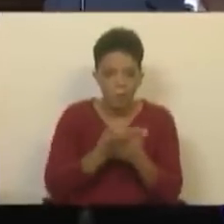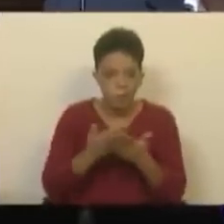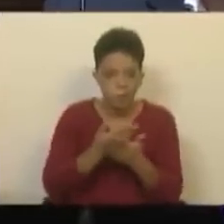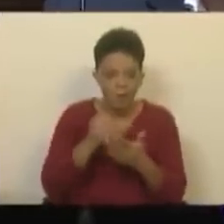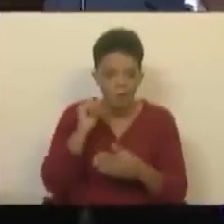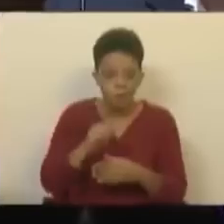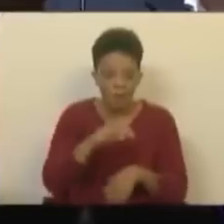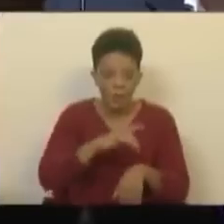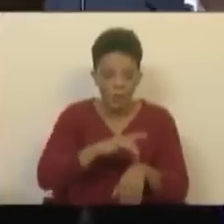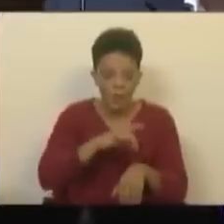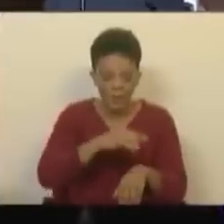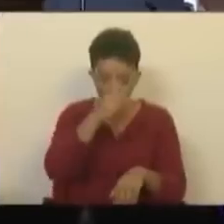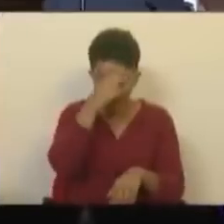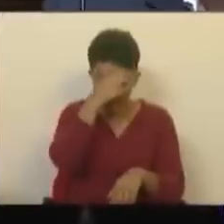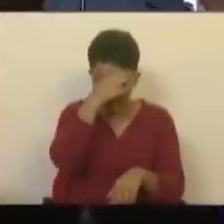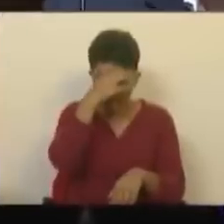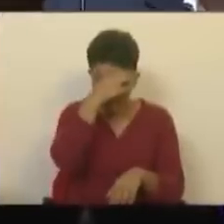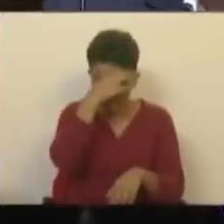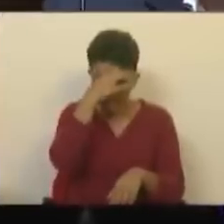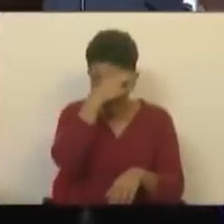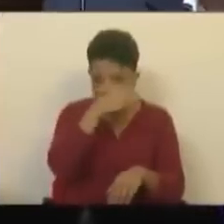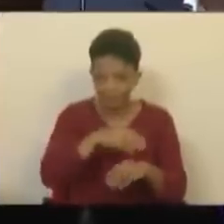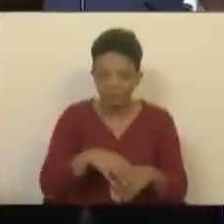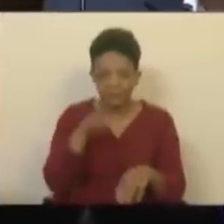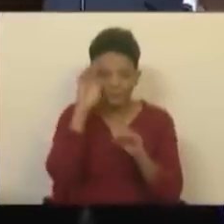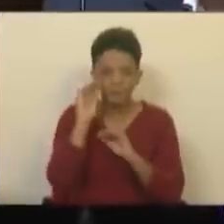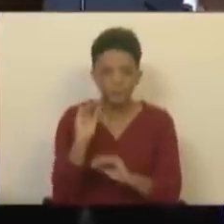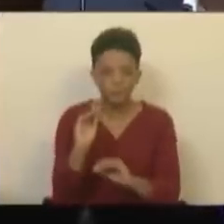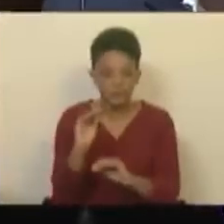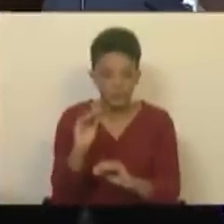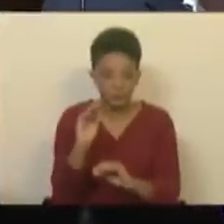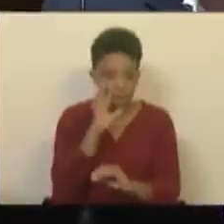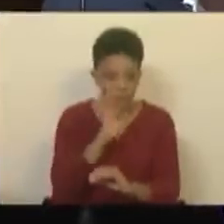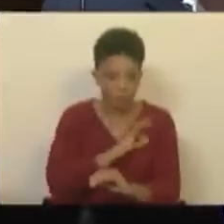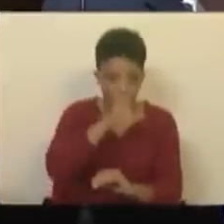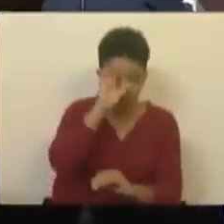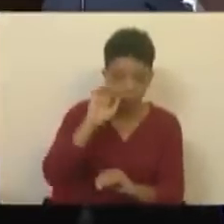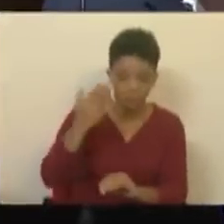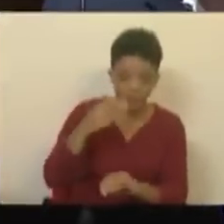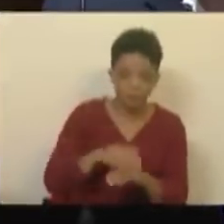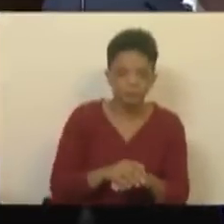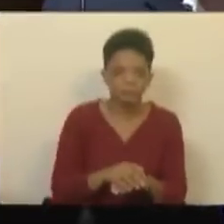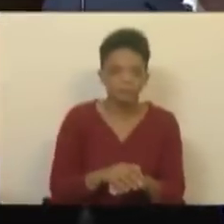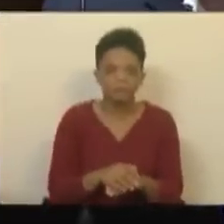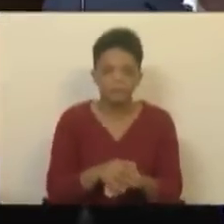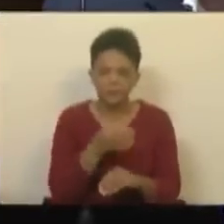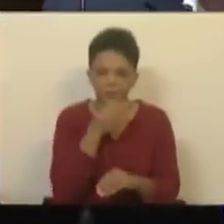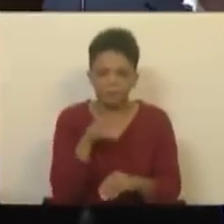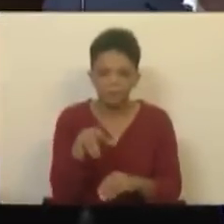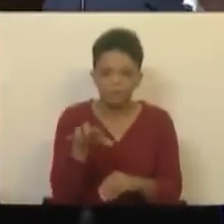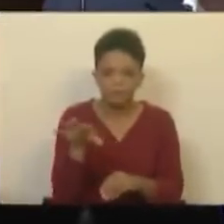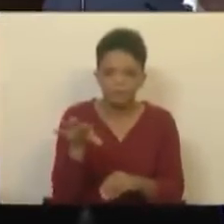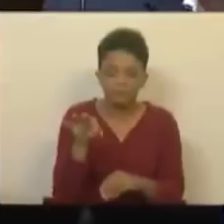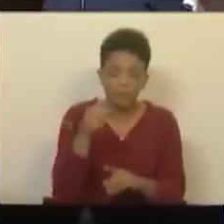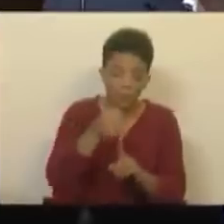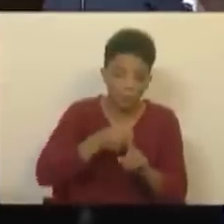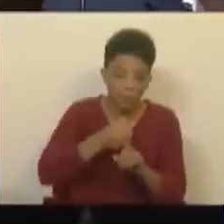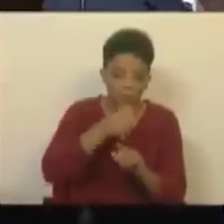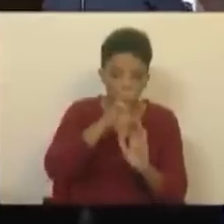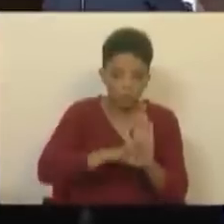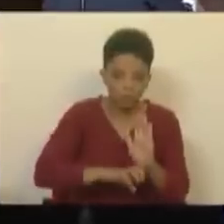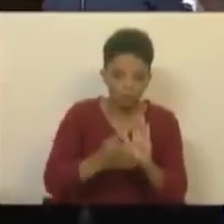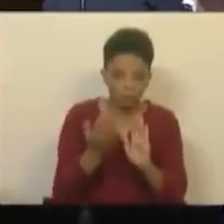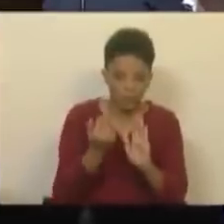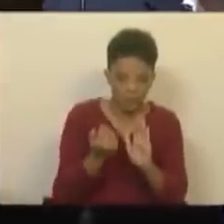sobre a educação senhor primeiro ministro Ah o recrutamento que que referiu ou o combate à